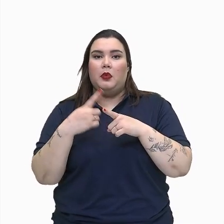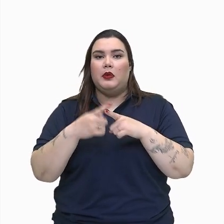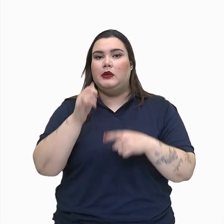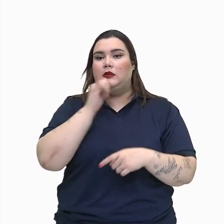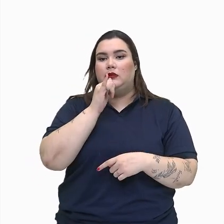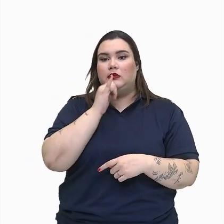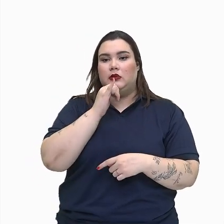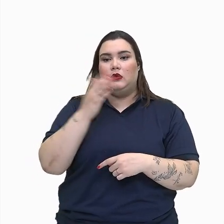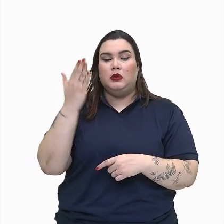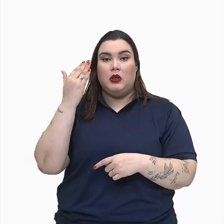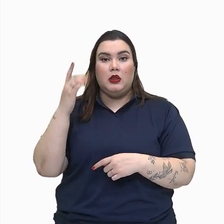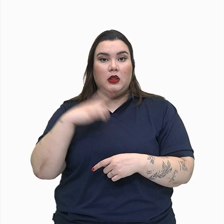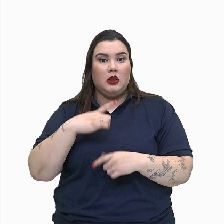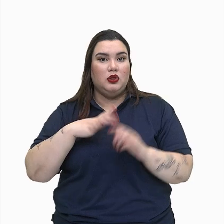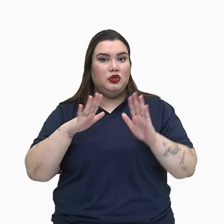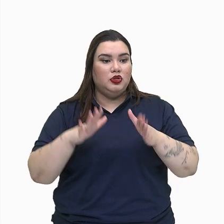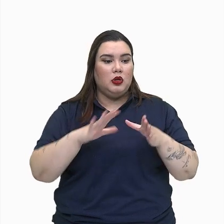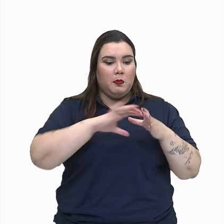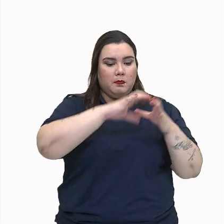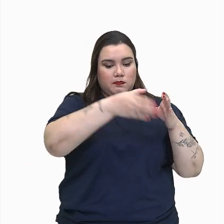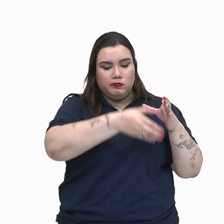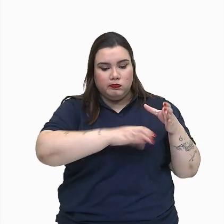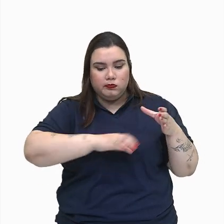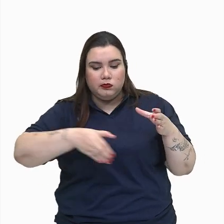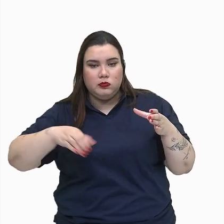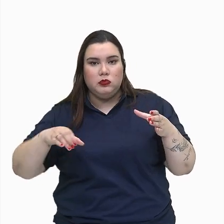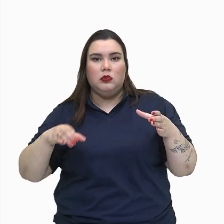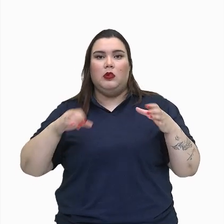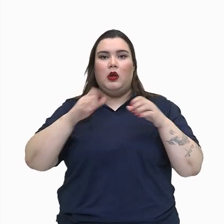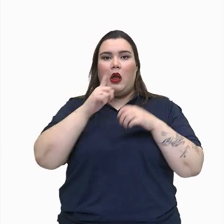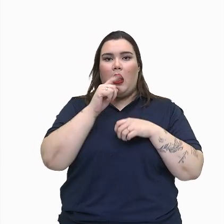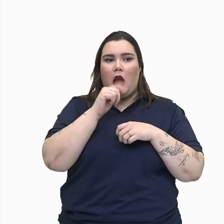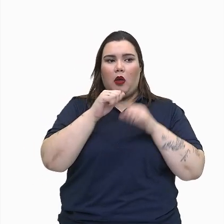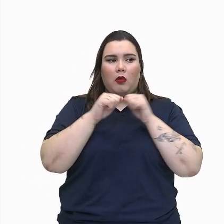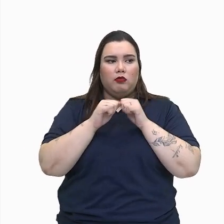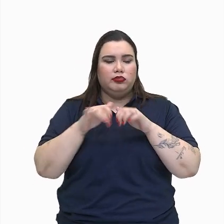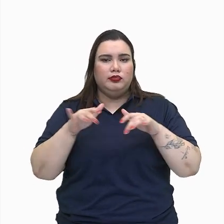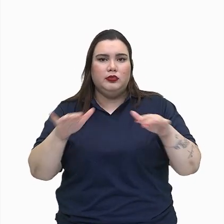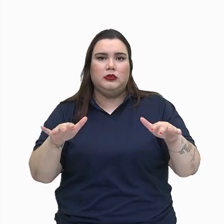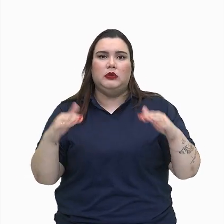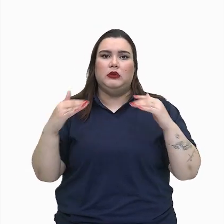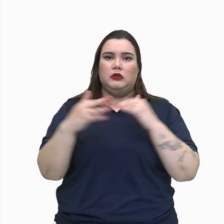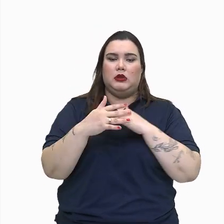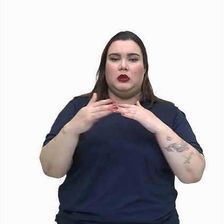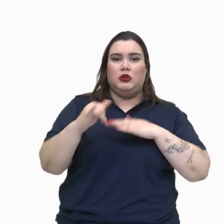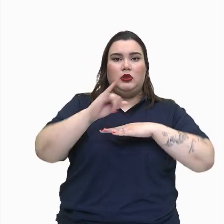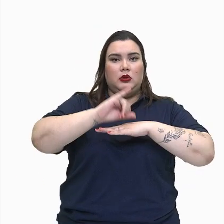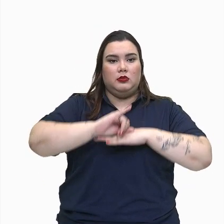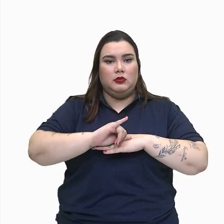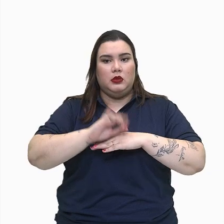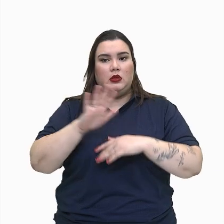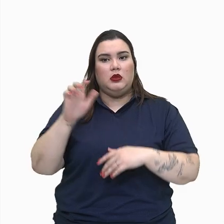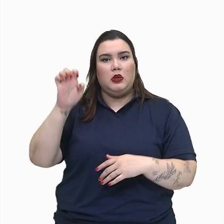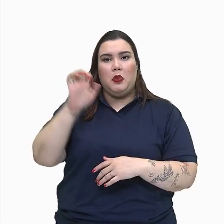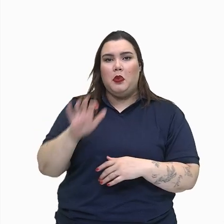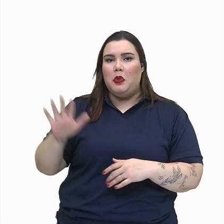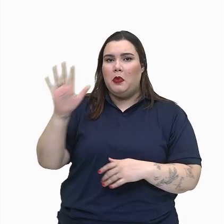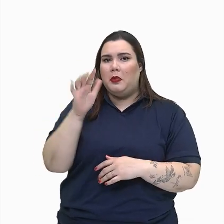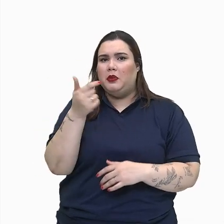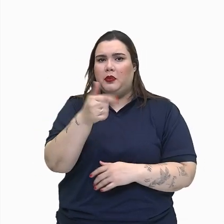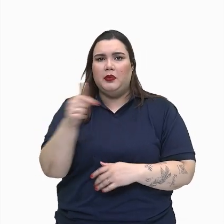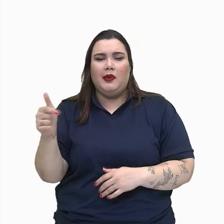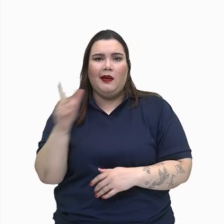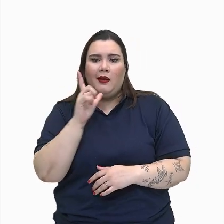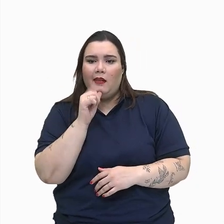tinha saneamento básico, abastecimento de água para toda a população da cidade, da capital, na Europa faltava água,